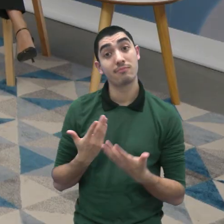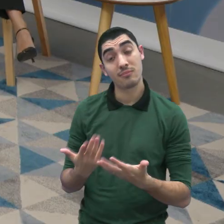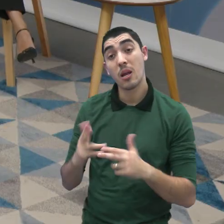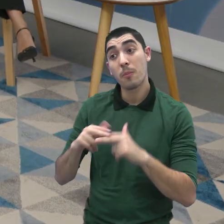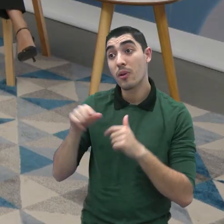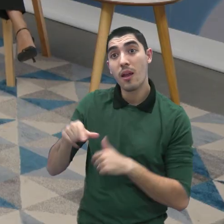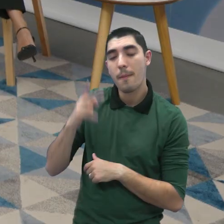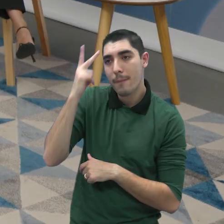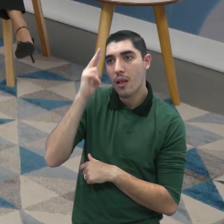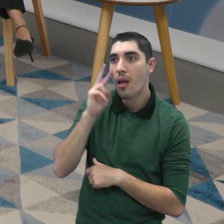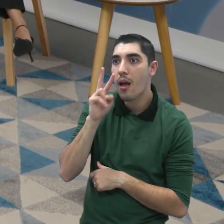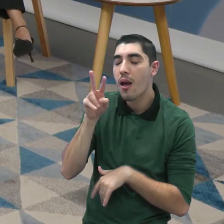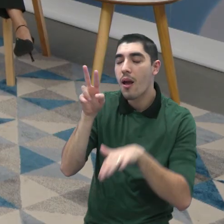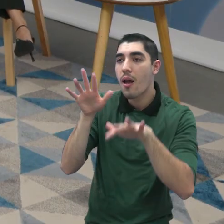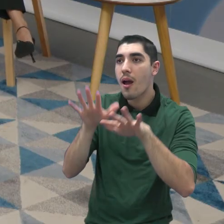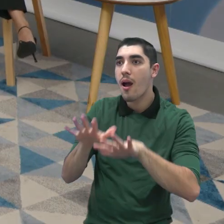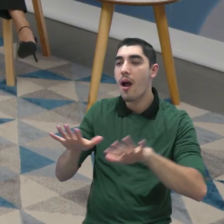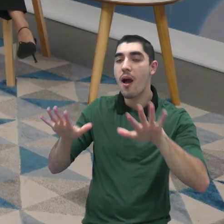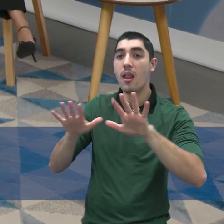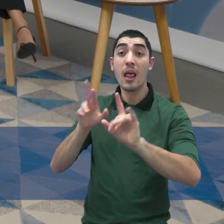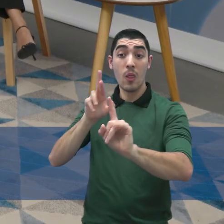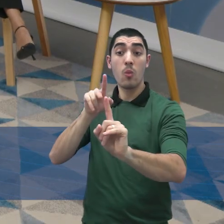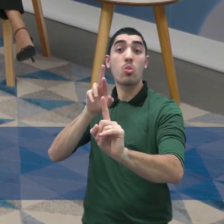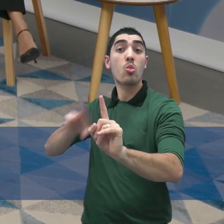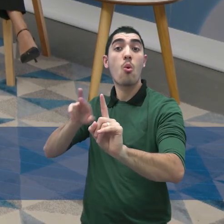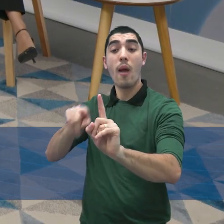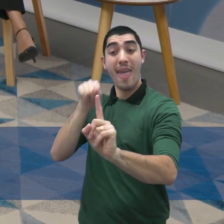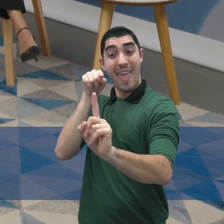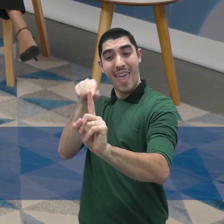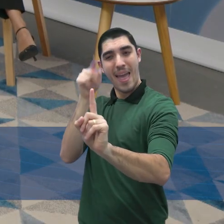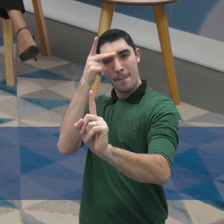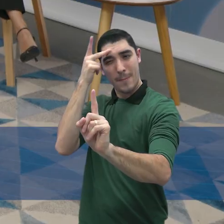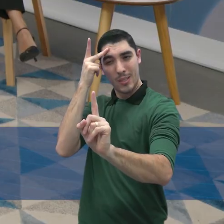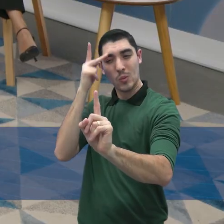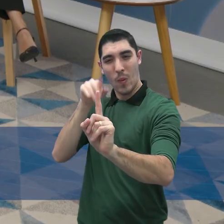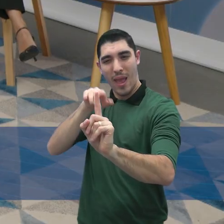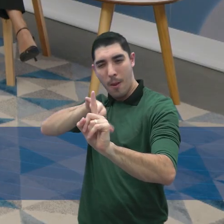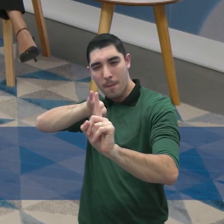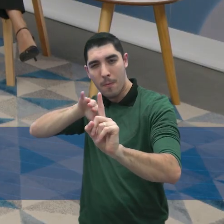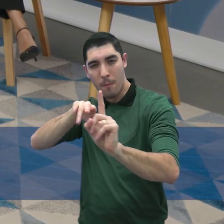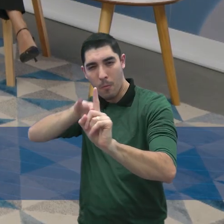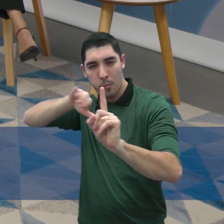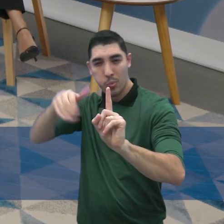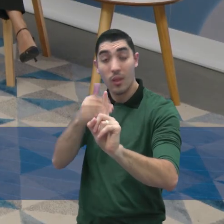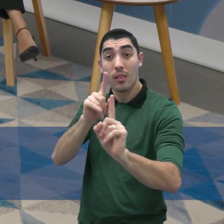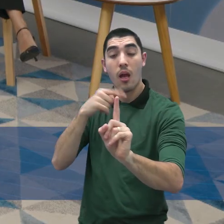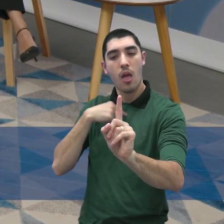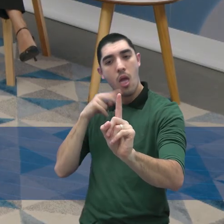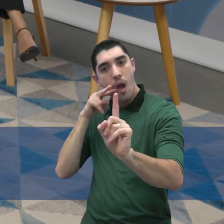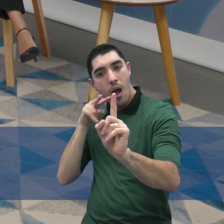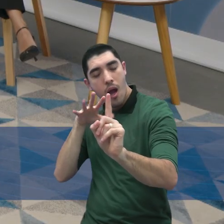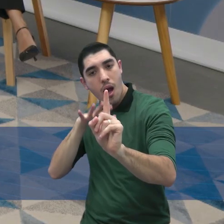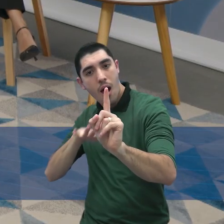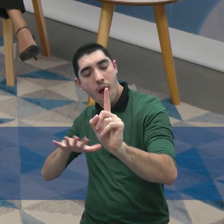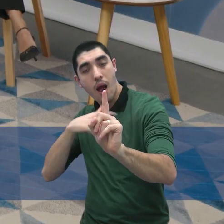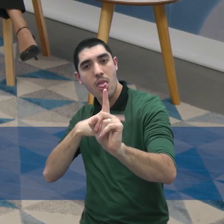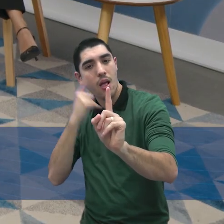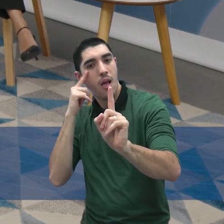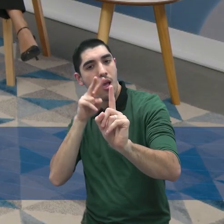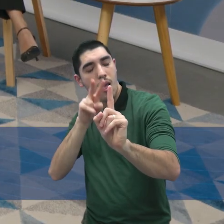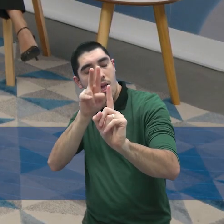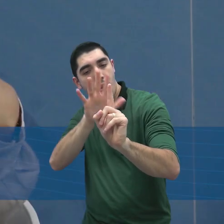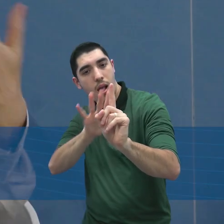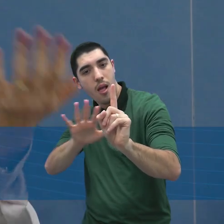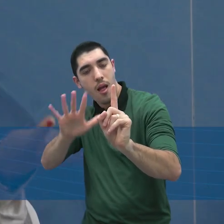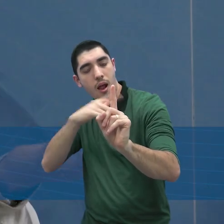né? Não tem a ver com a pessoa, é como você idealiza aquela pessoa. Daí quando você fala, a pessoa